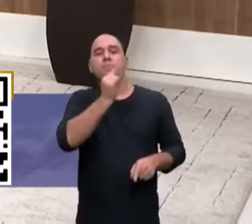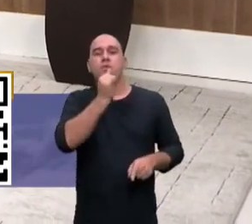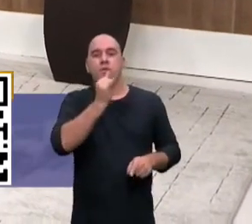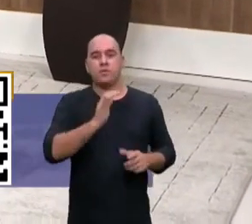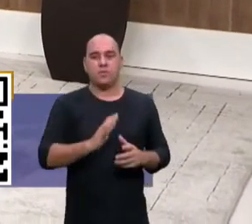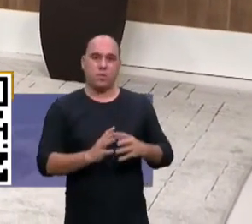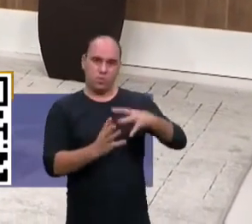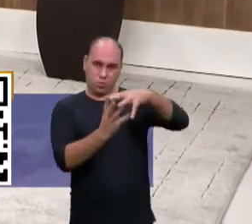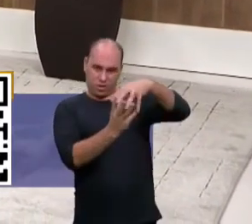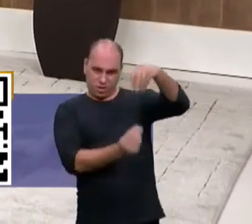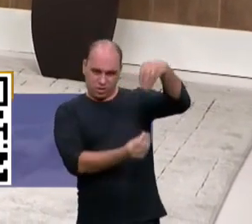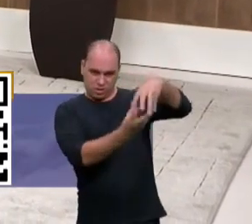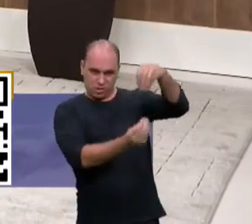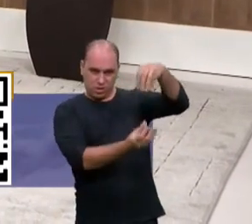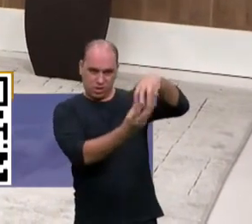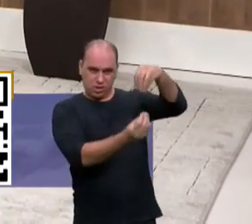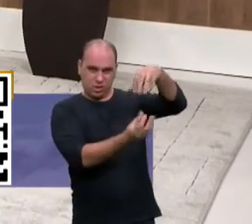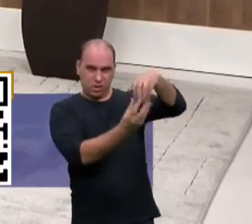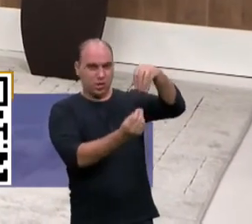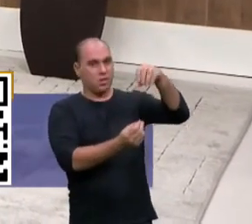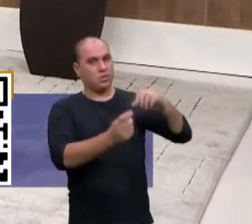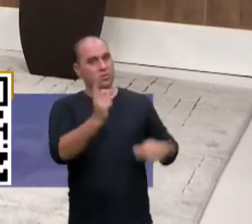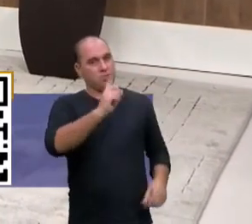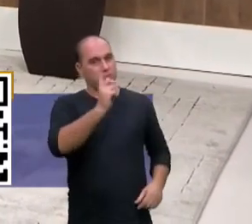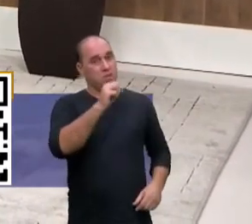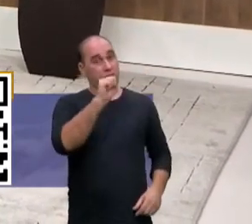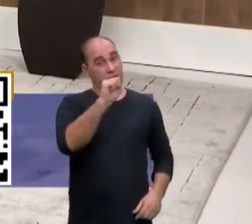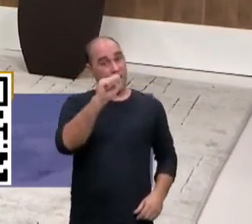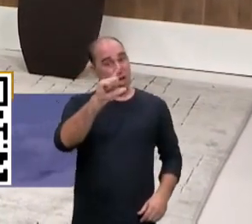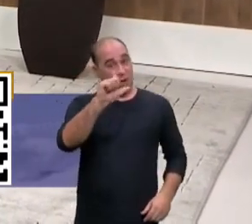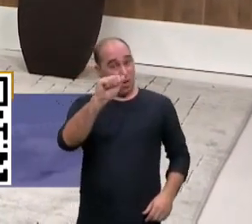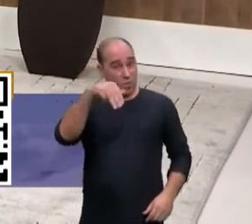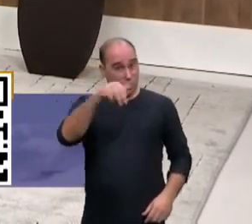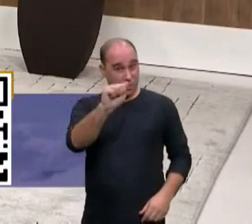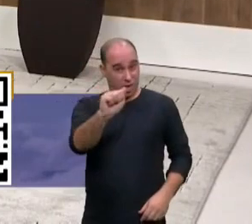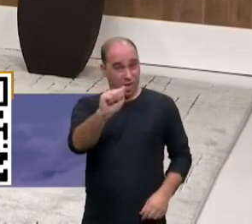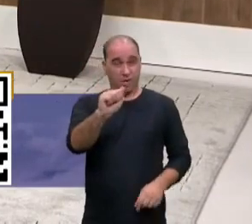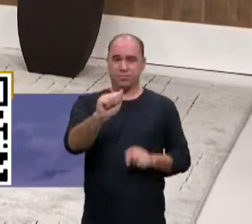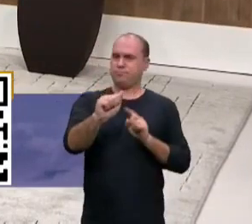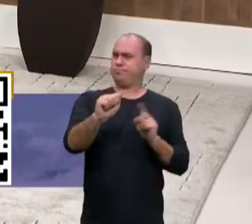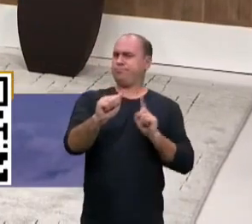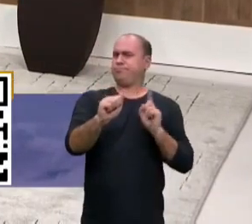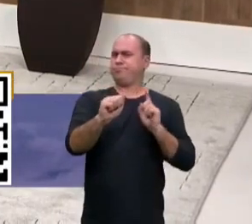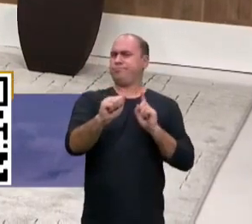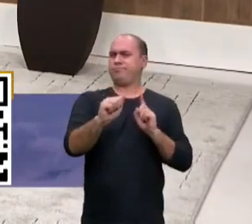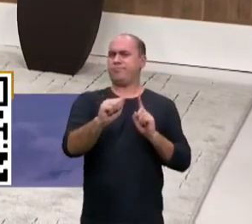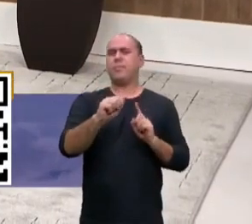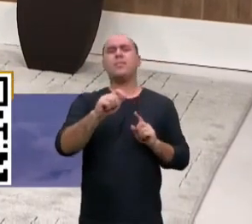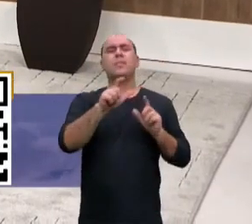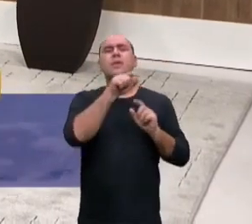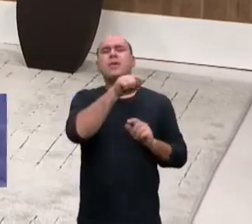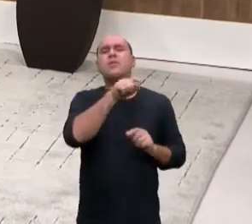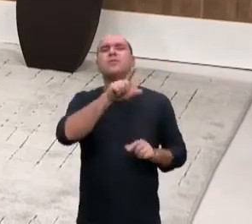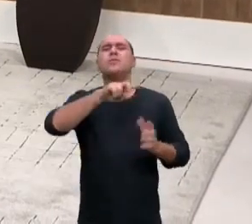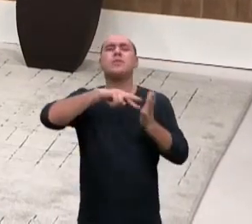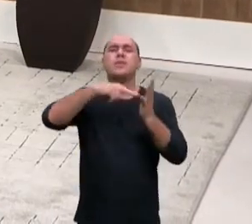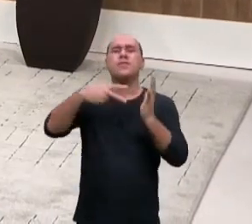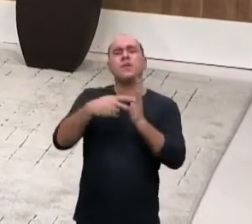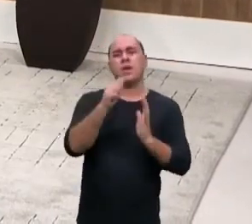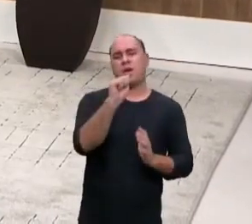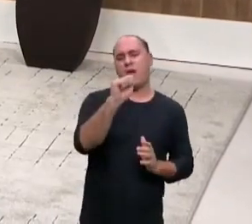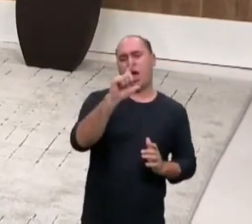ser humano e não alguma coisa tem dentro do ser humano entendi por isso que eu penso assim o homem passou a ser